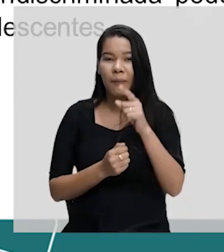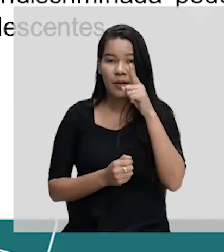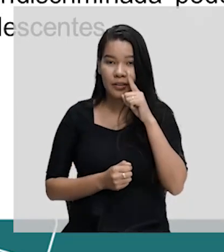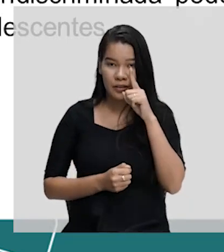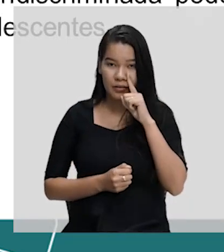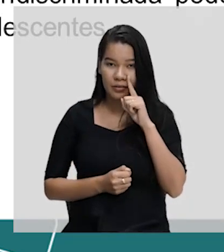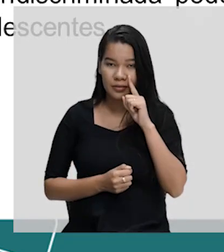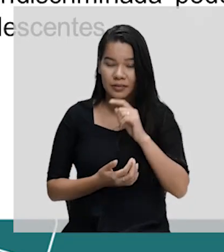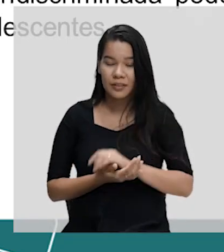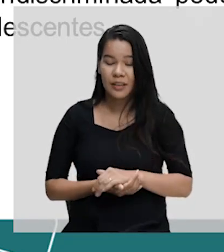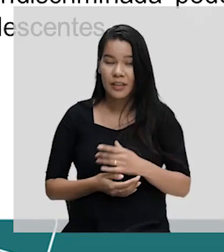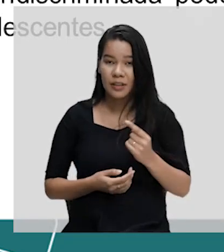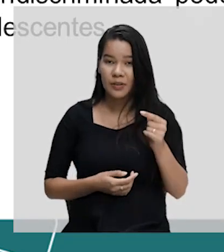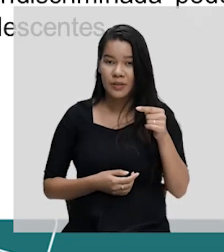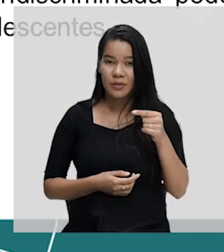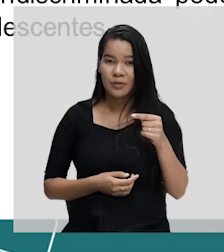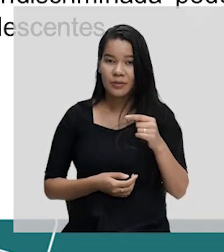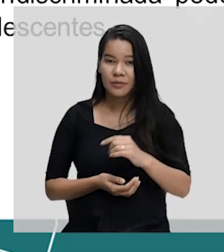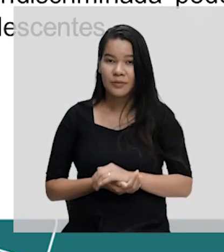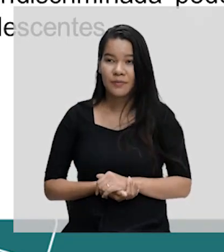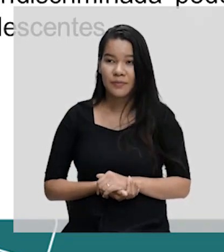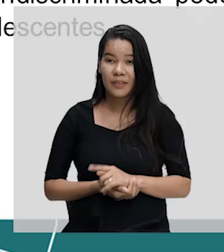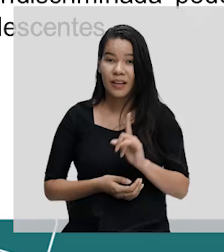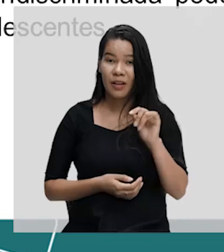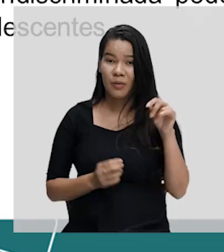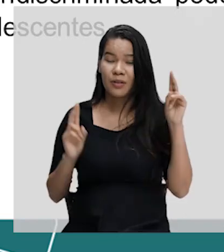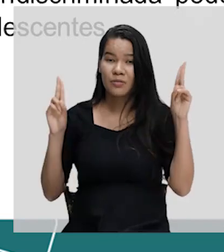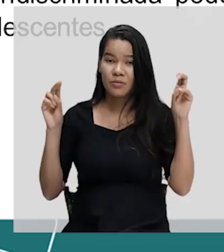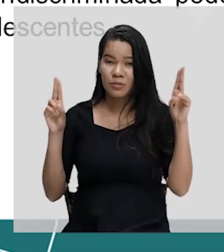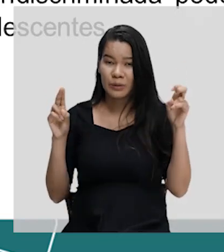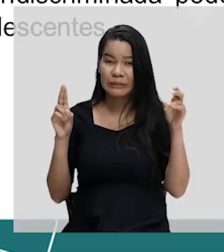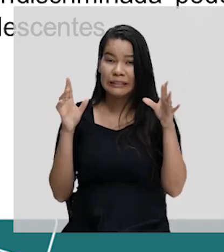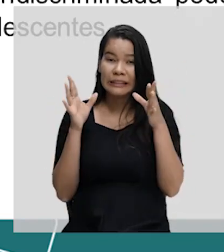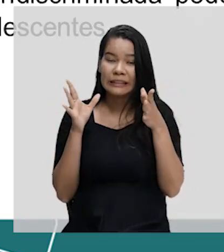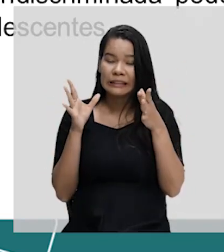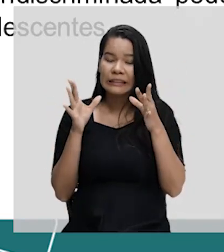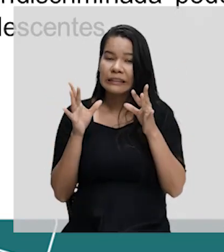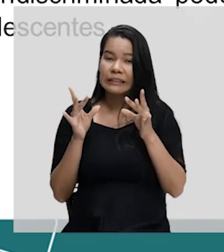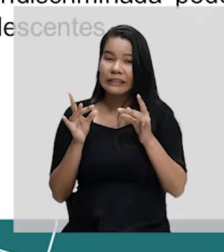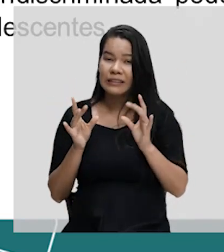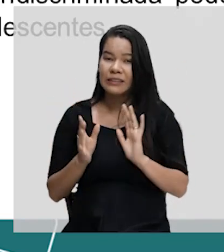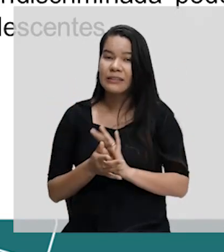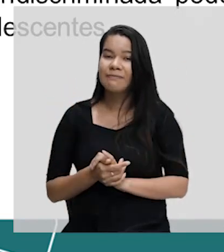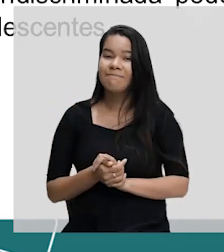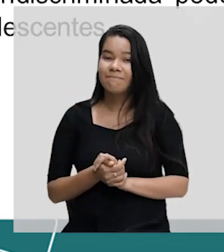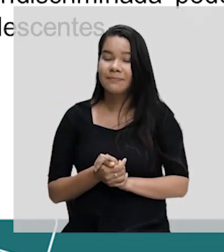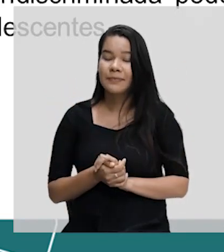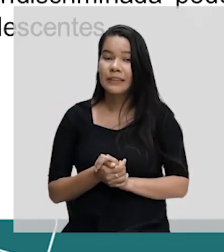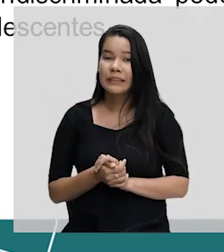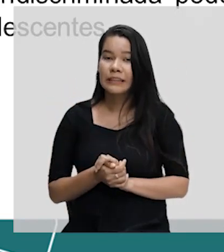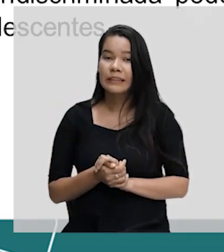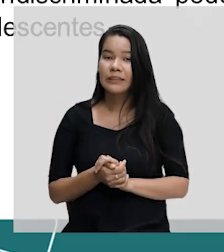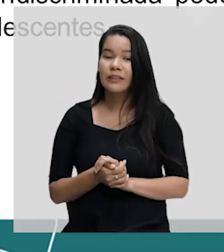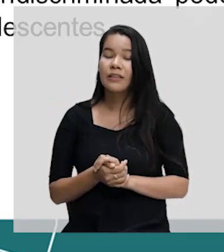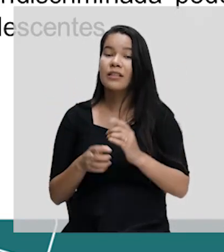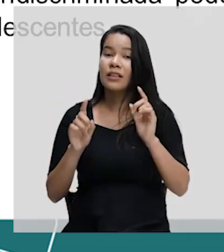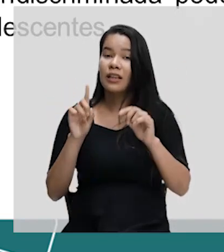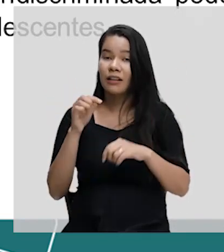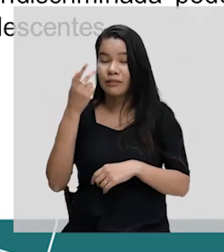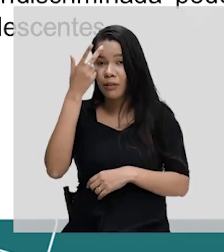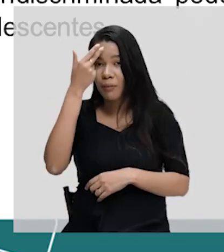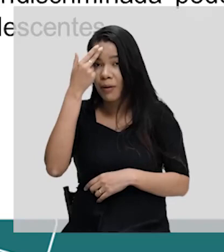Tá? Isso aí é um assunto muito delicado e muito comum, embora algumas